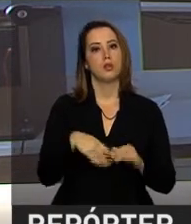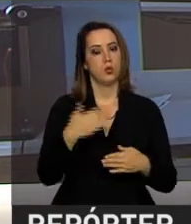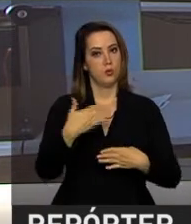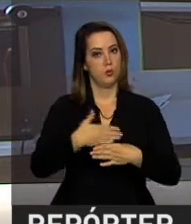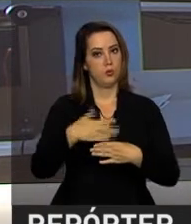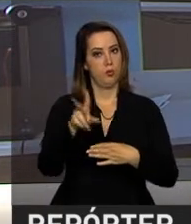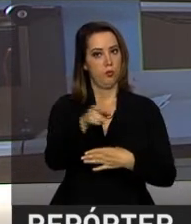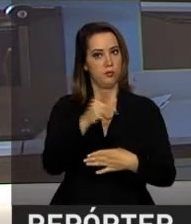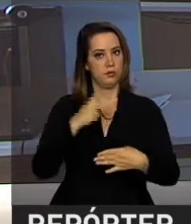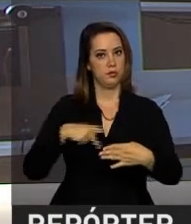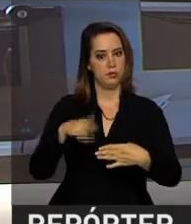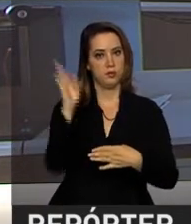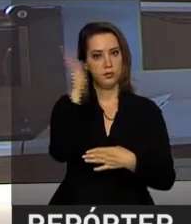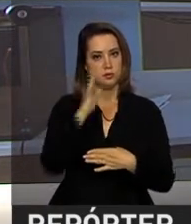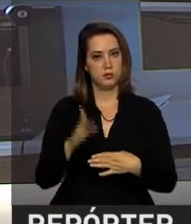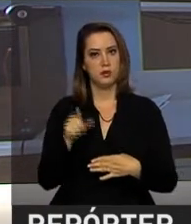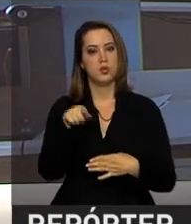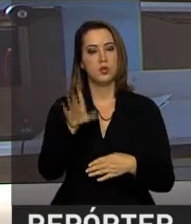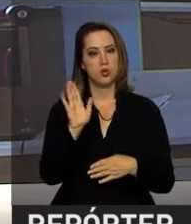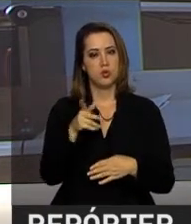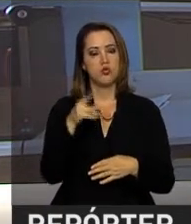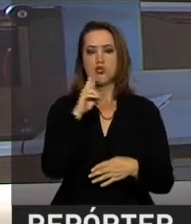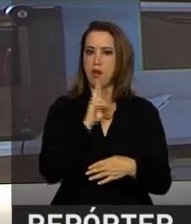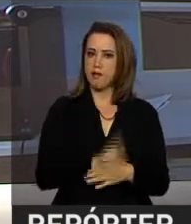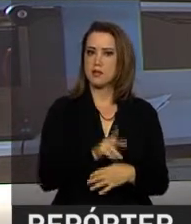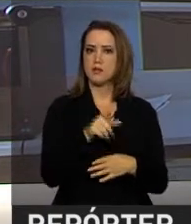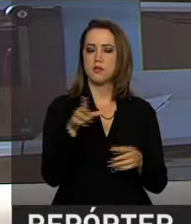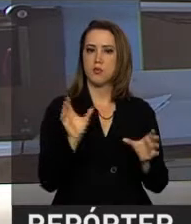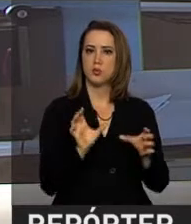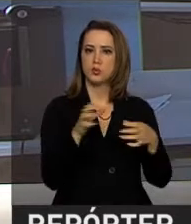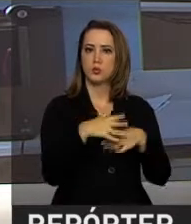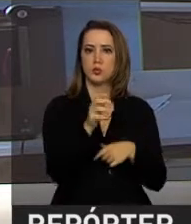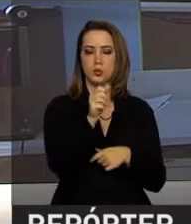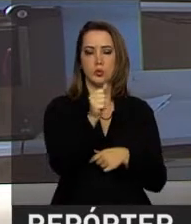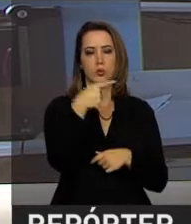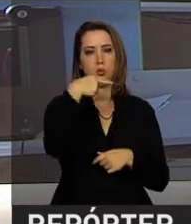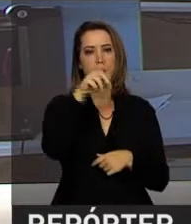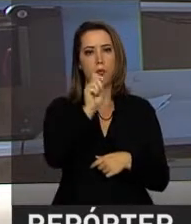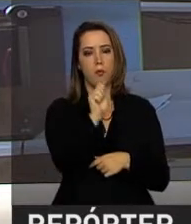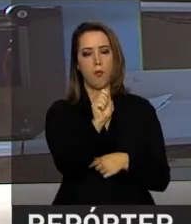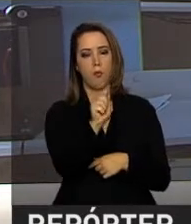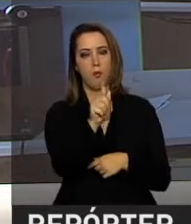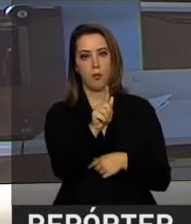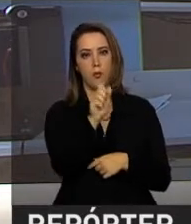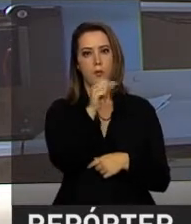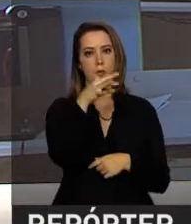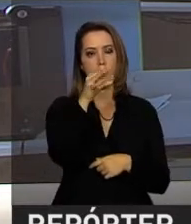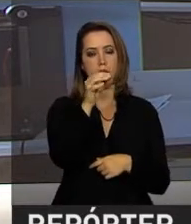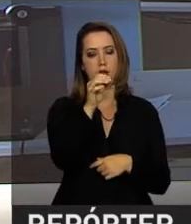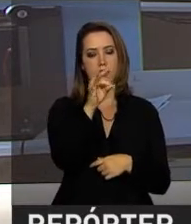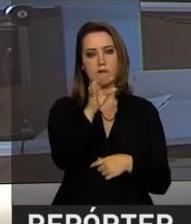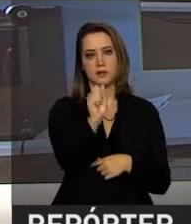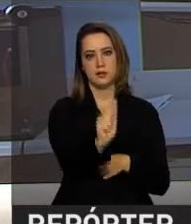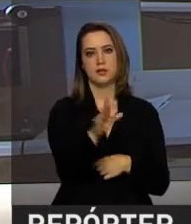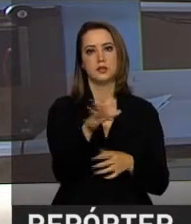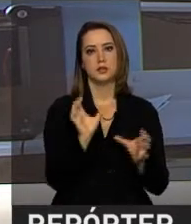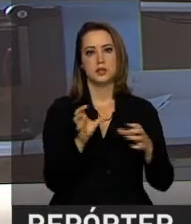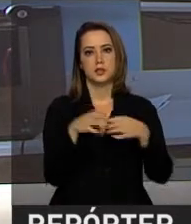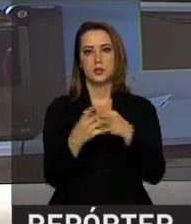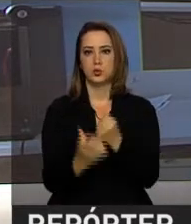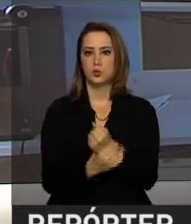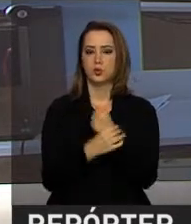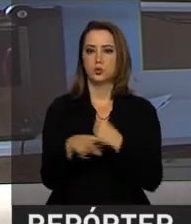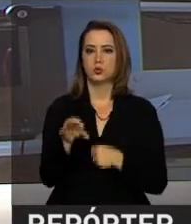resultados da operação ágata a a ação das forças armadas em conjunto com órgãos federais estaduais e está